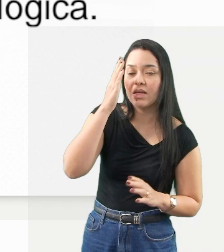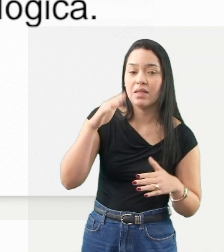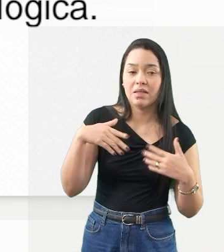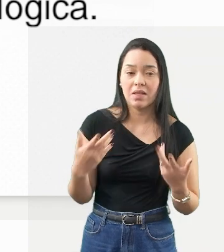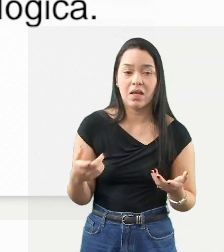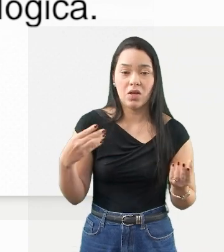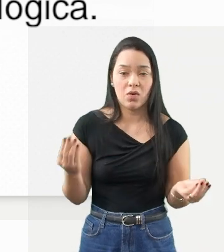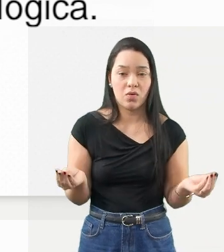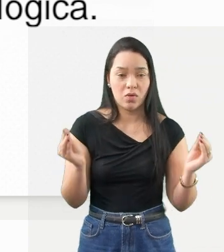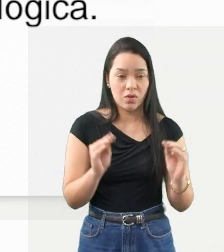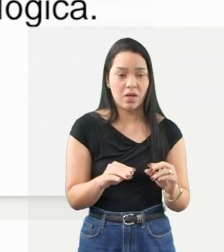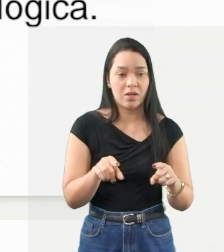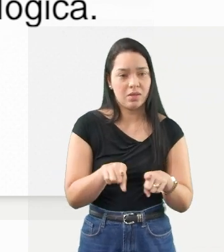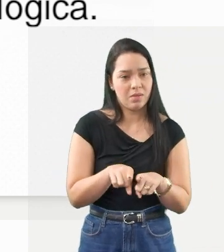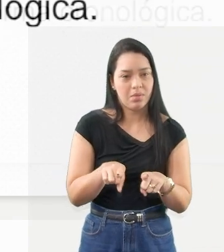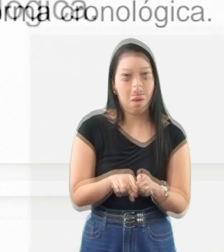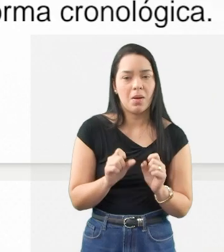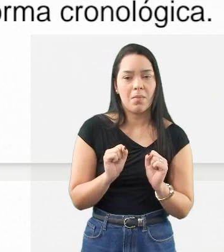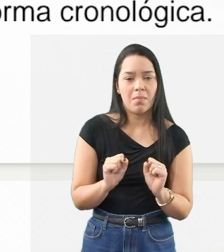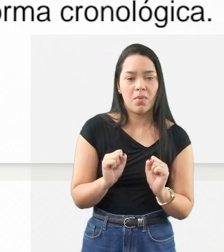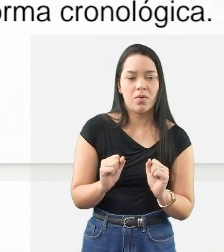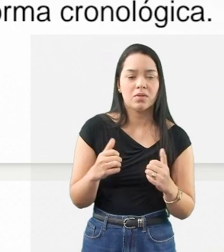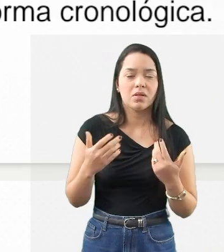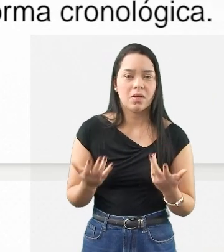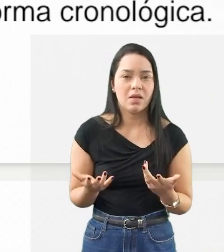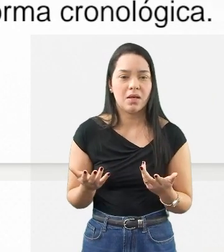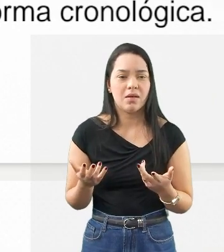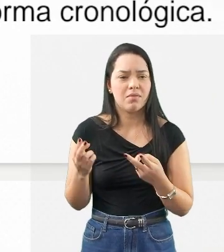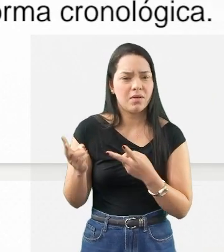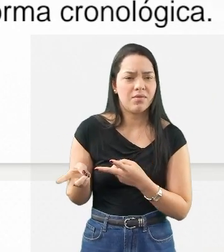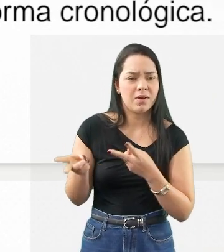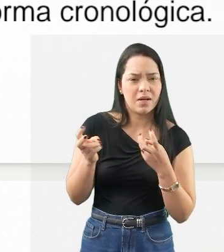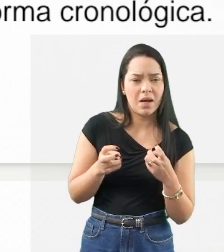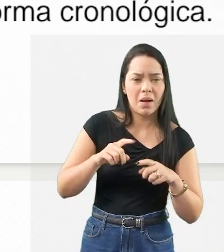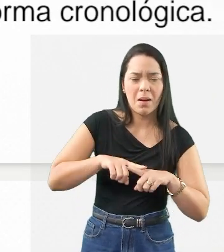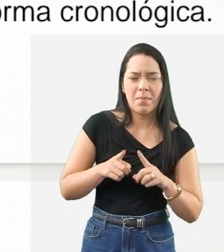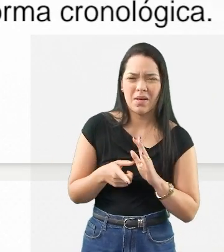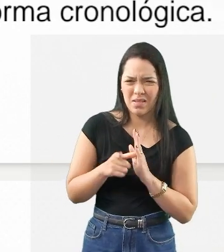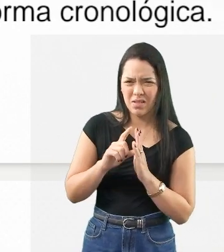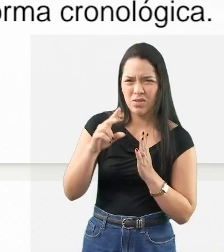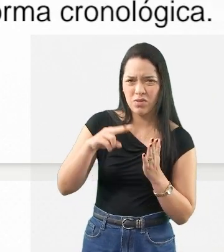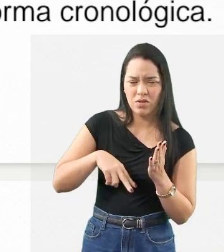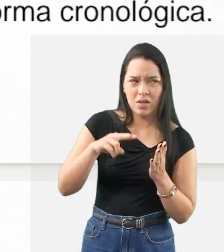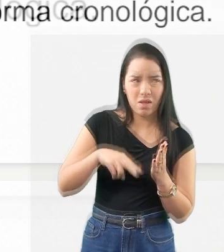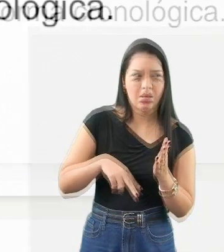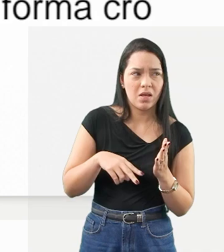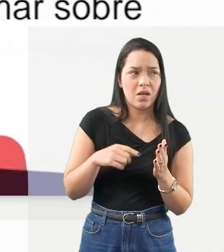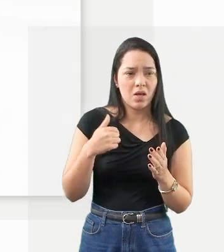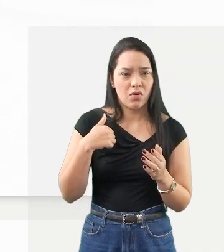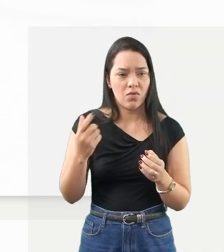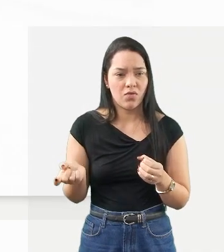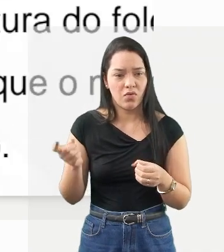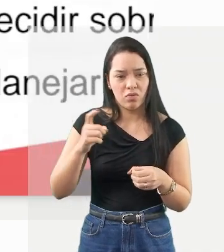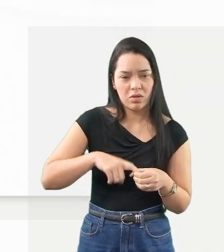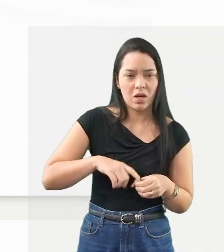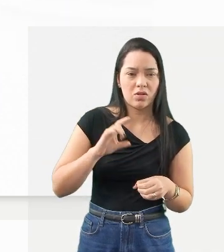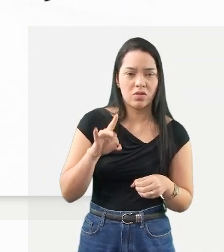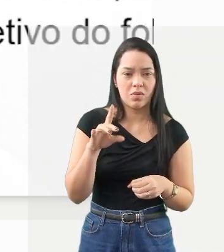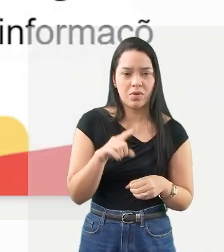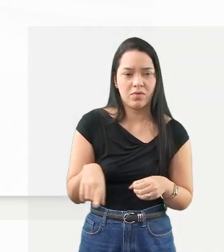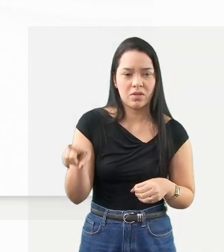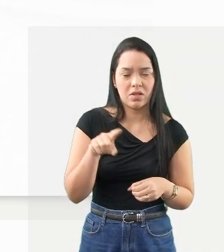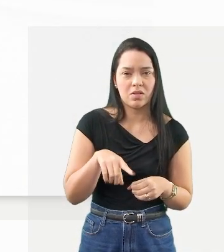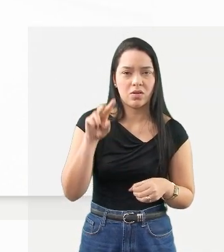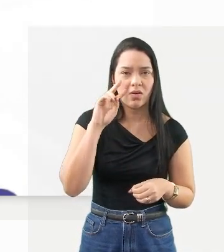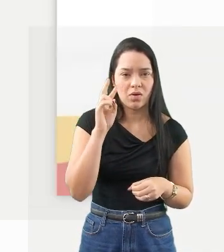eu coloquei aqui uma questão para a gente poder verificar. Mas antes da gente ler essa questão, eu vou voltar rapidinho aqui, só para vocês